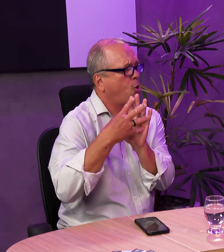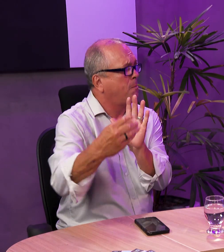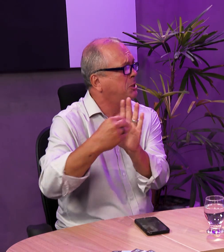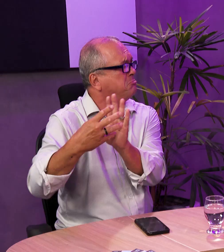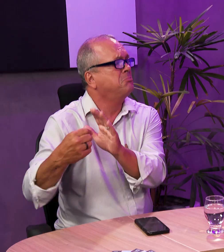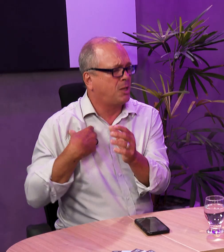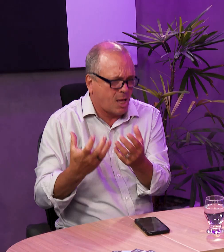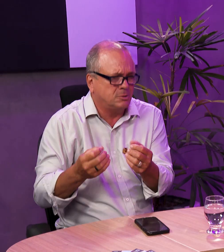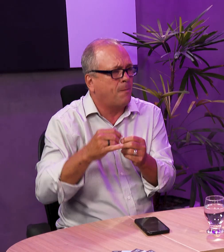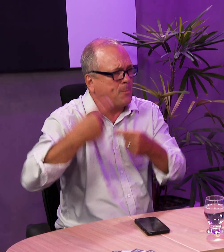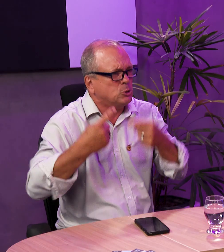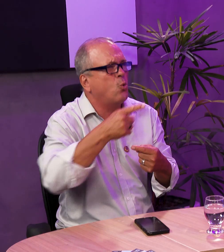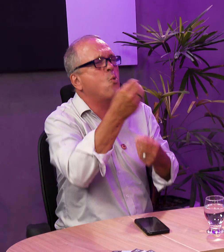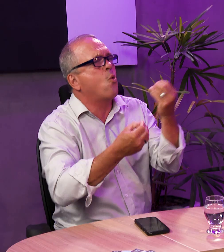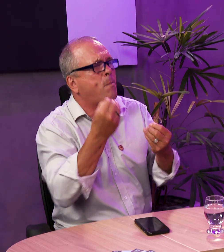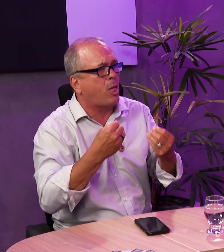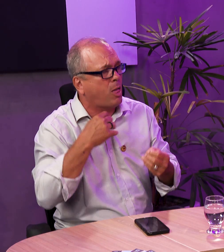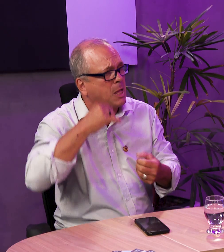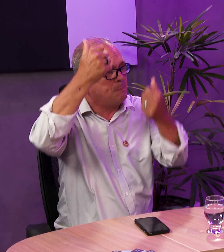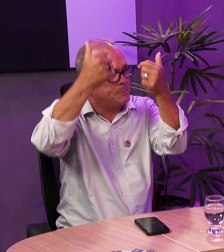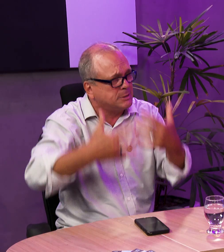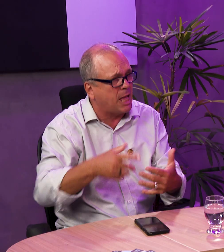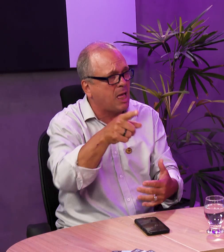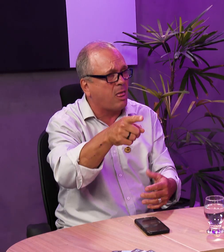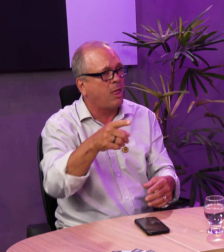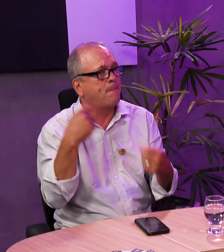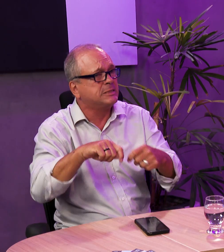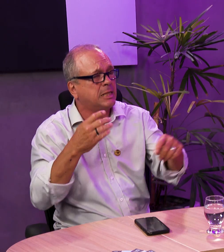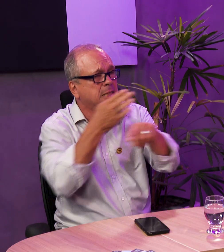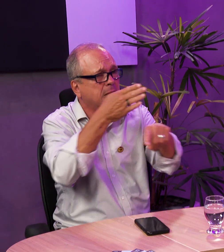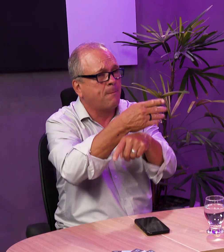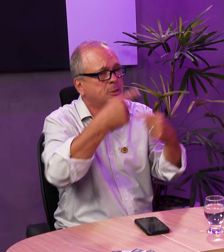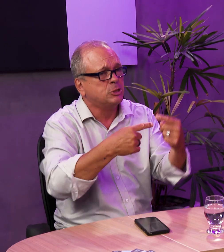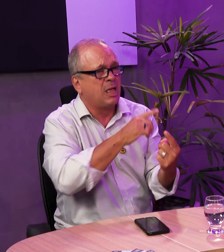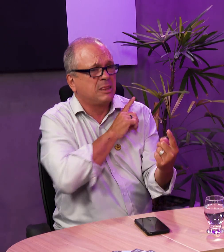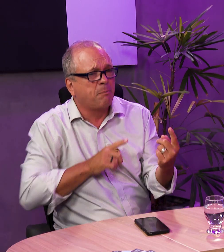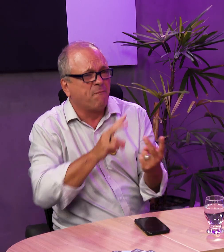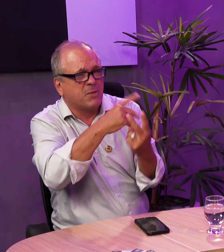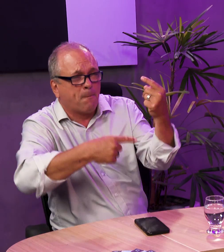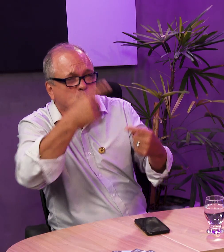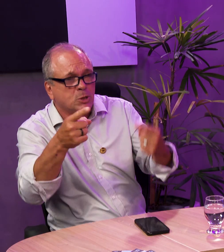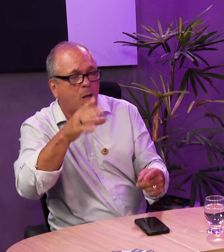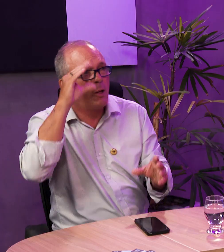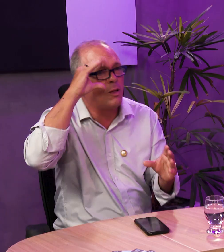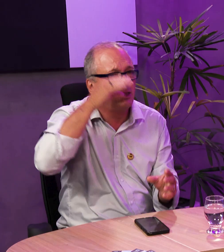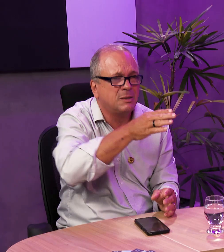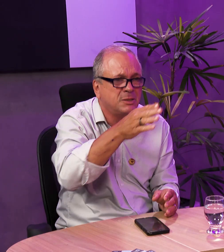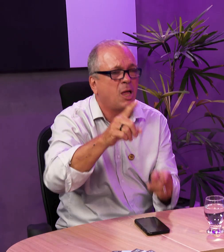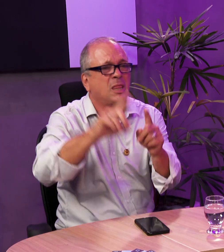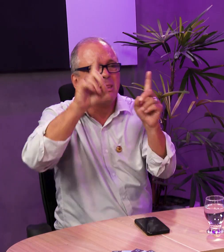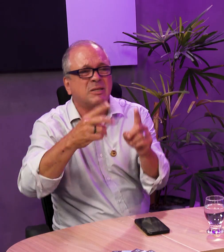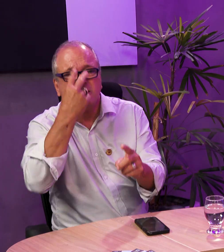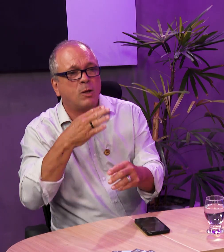locais. Então, eu comecei, né, a meio que conversar, se organizar com eles, mostrar